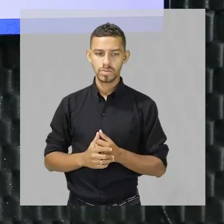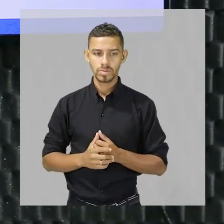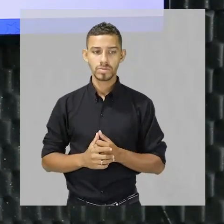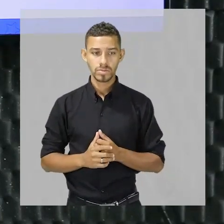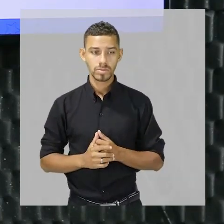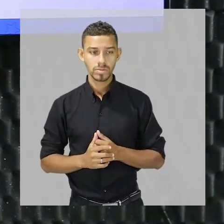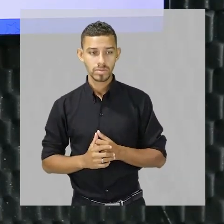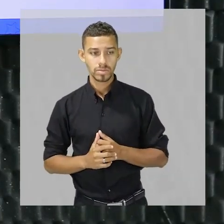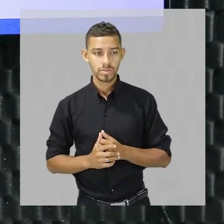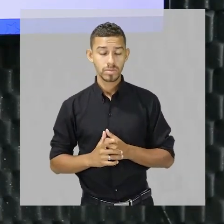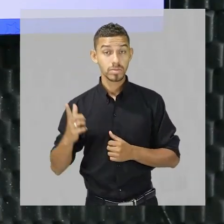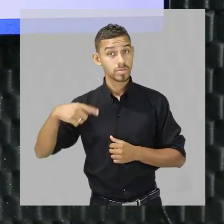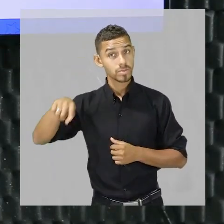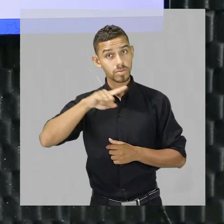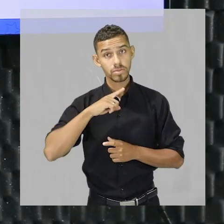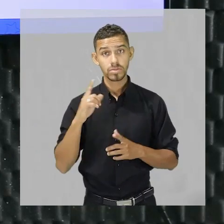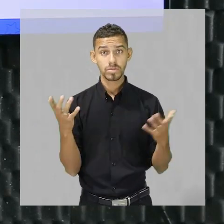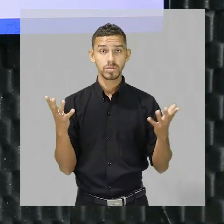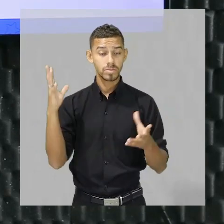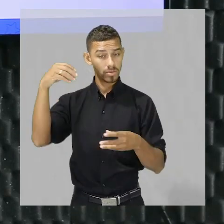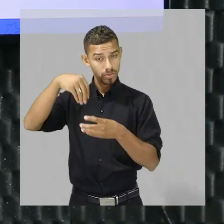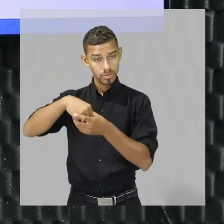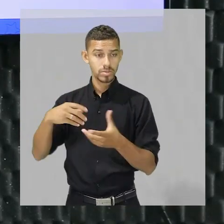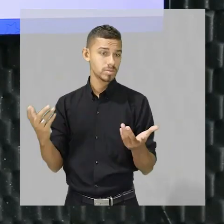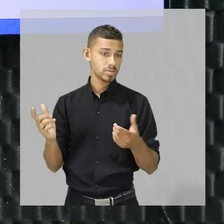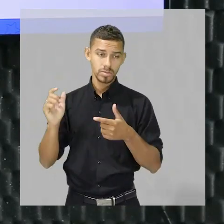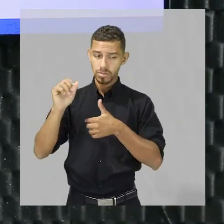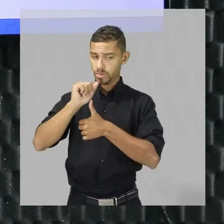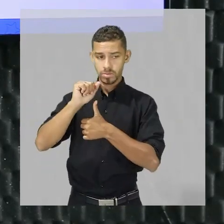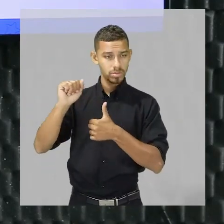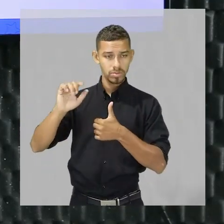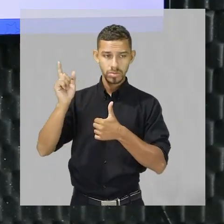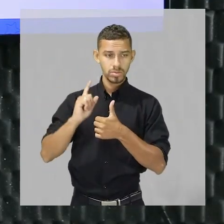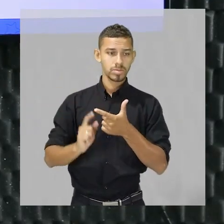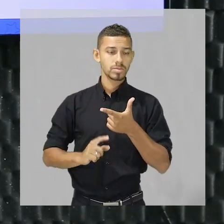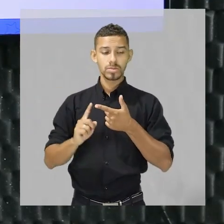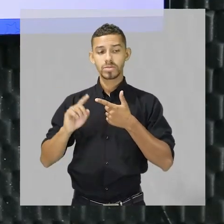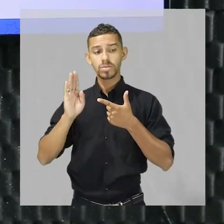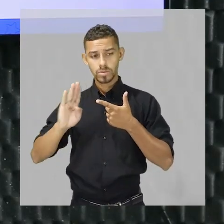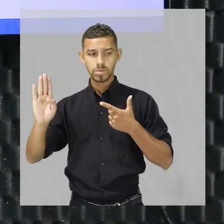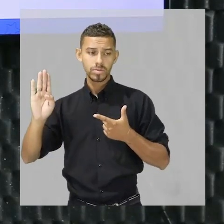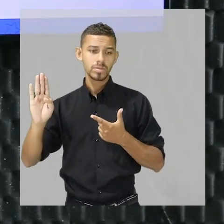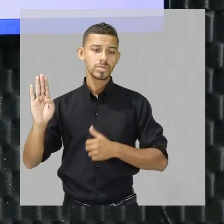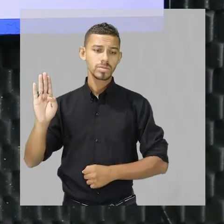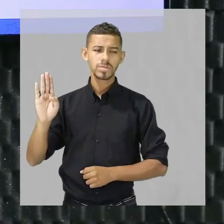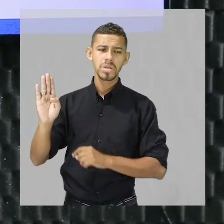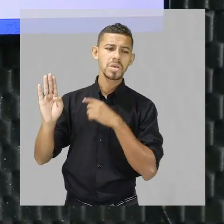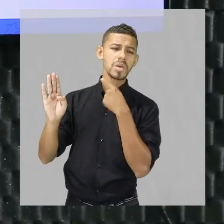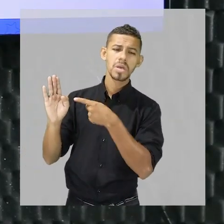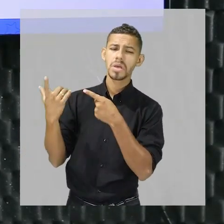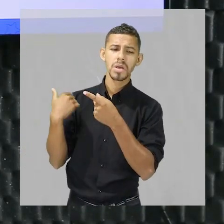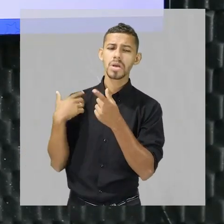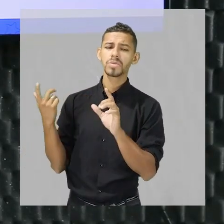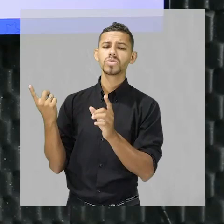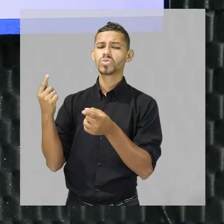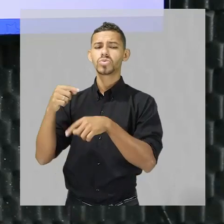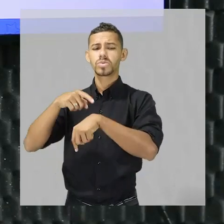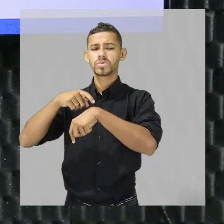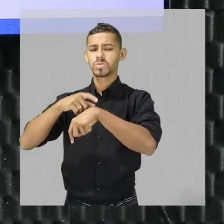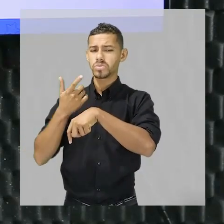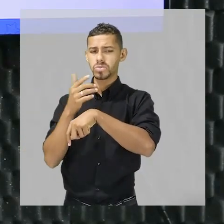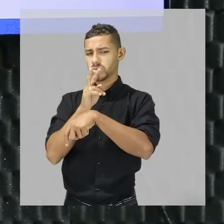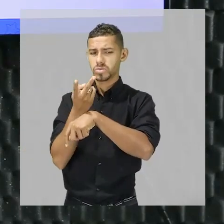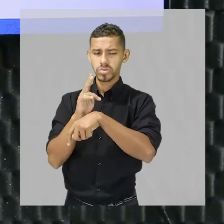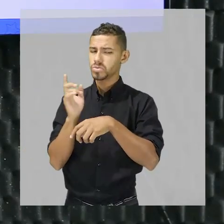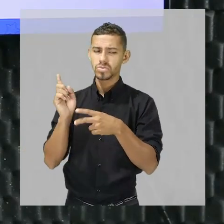azimutal. Só para não deixar de fazer esse adendo, então não é a letra A, né? É o contorno dos fusos horários? Não. A confusão não é em relação aos fusos